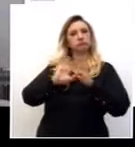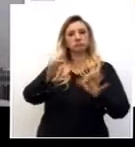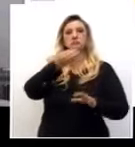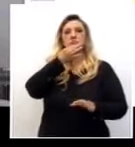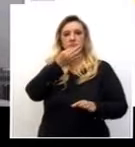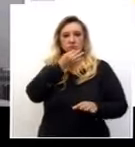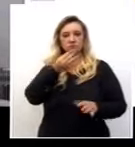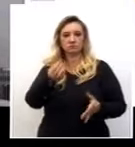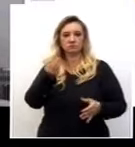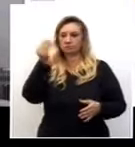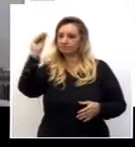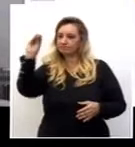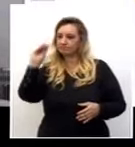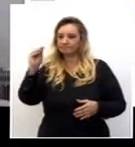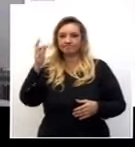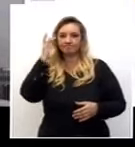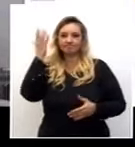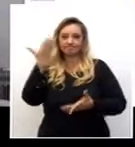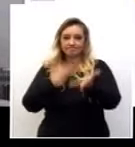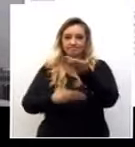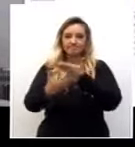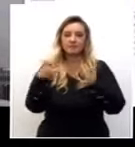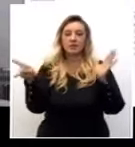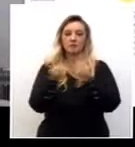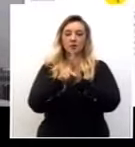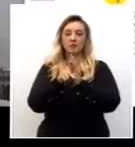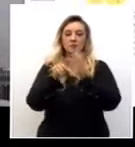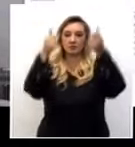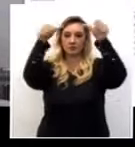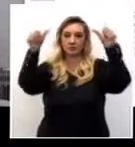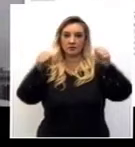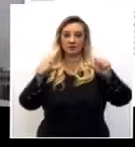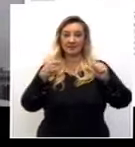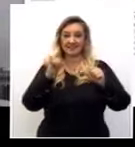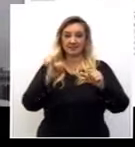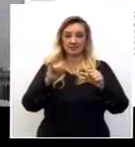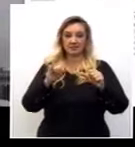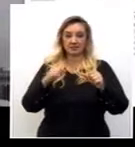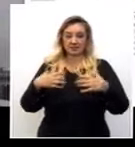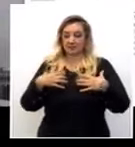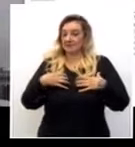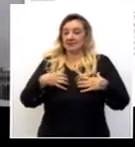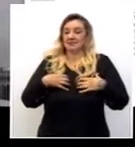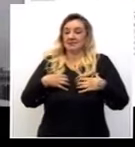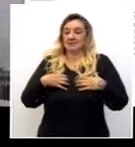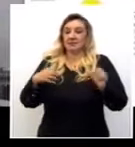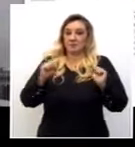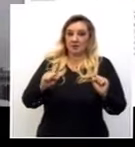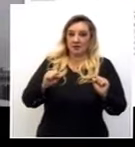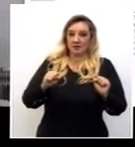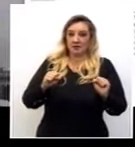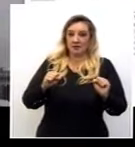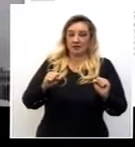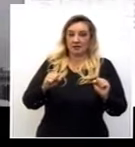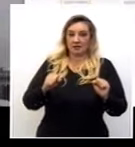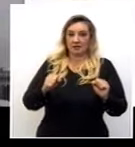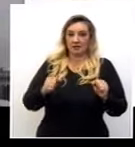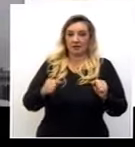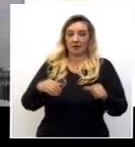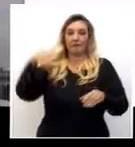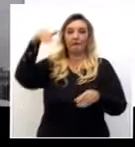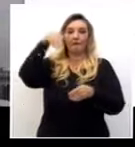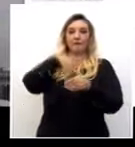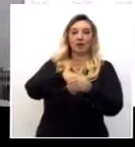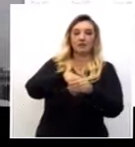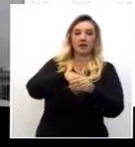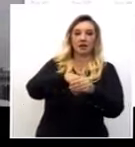para facilitar a interação no próprio mural e se permite reações. Eu vou colocar uma reação aqui do tipo votar, para o aluno dizer